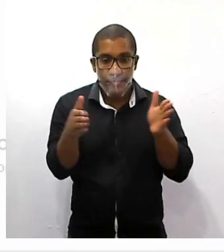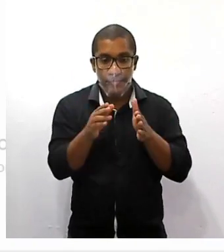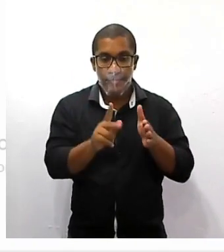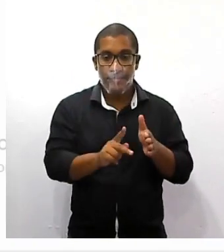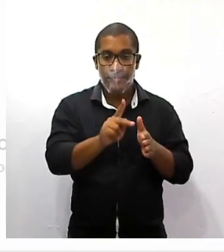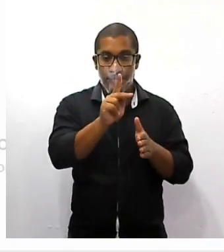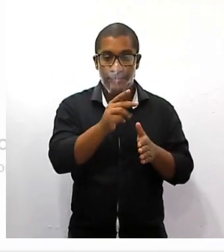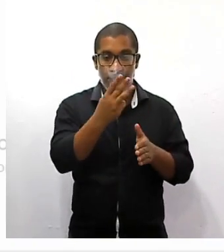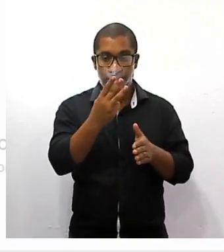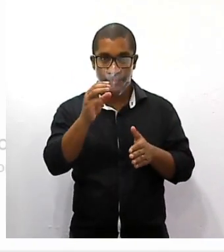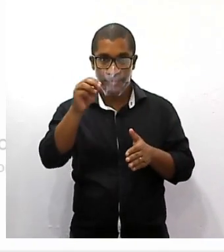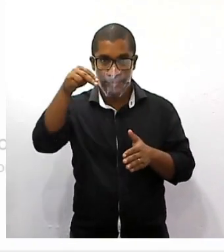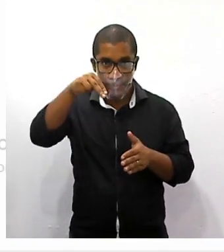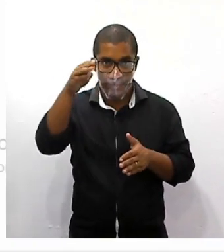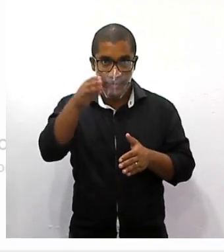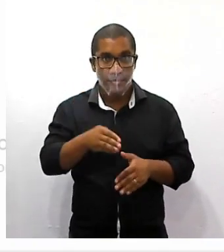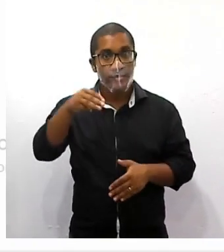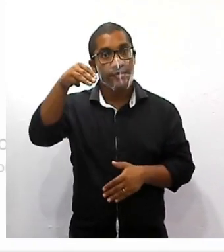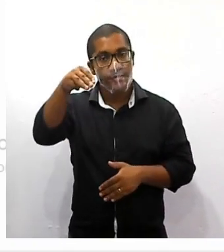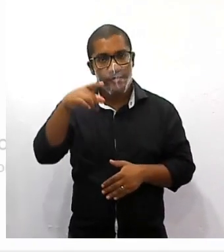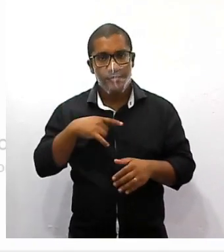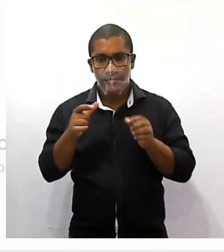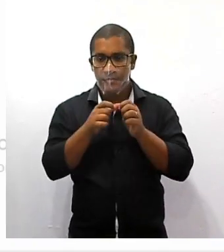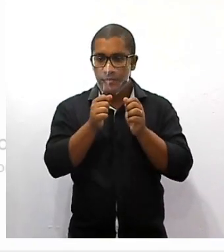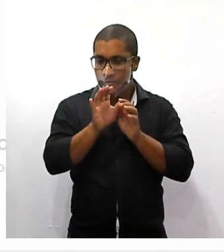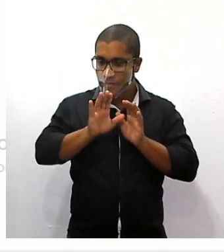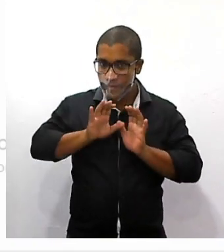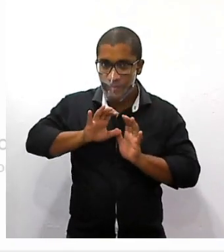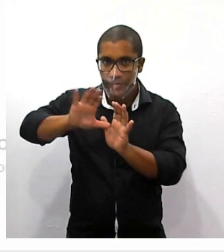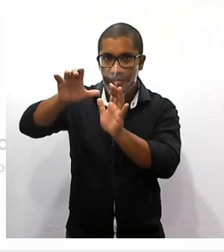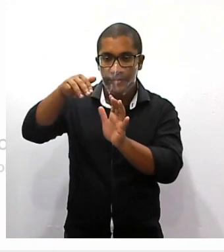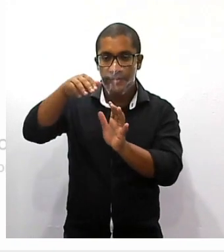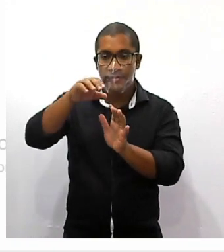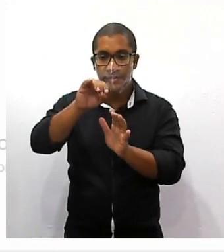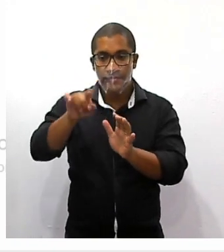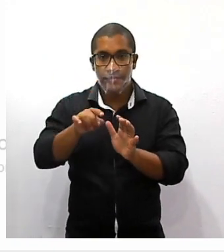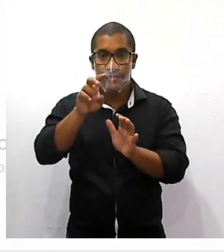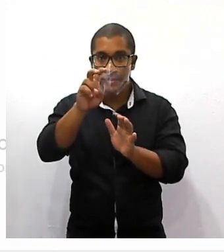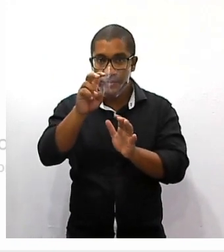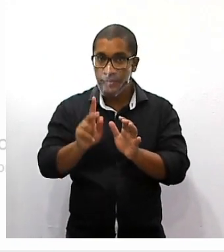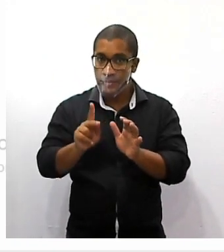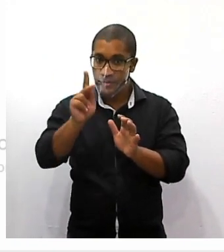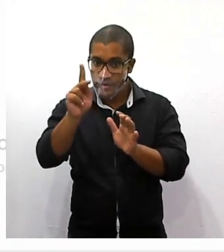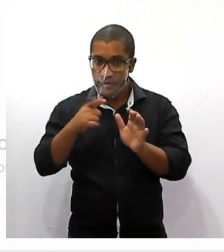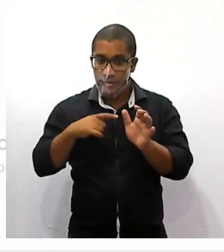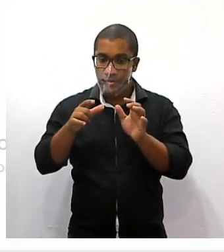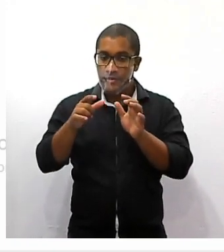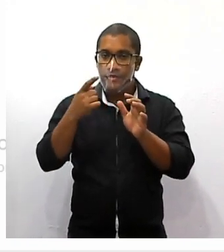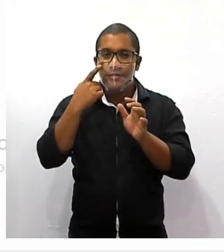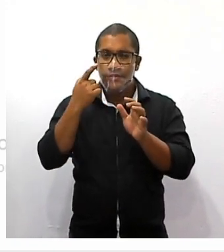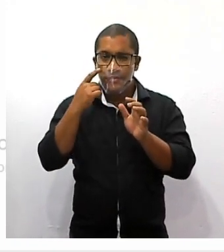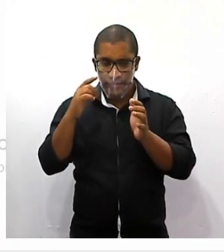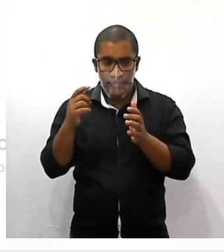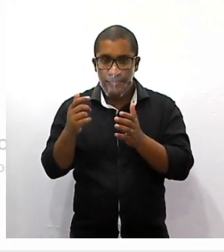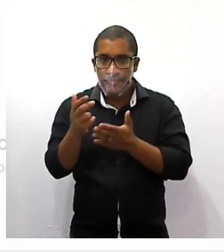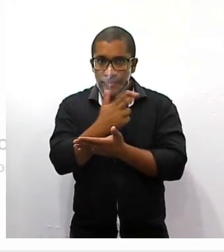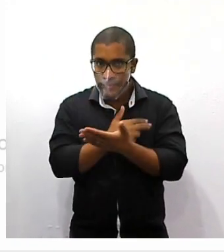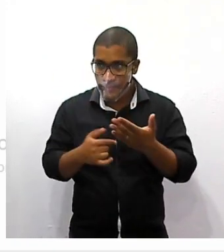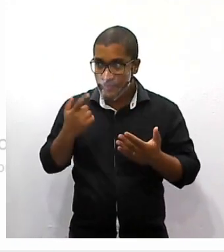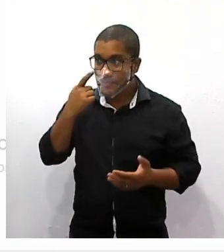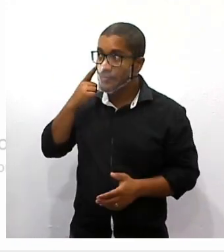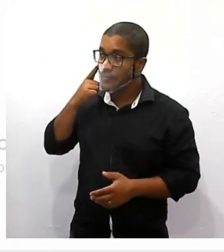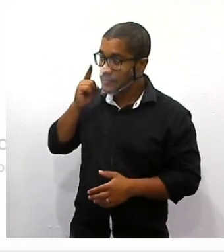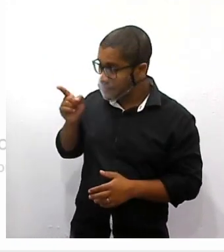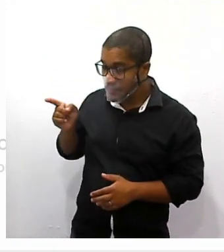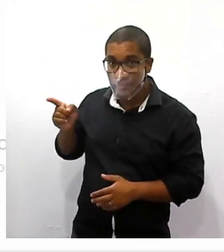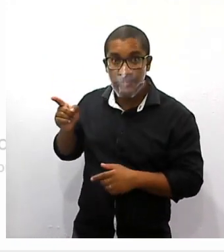300 Nm por metro, lança um bloco de massa de 0,5 kg ao longo de uma superfície mostrada na figura abaixo.